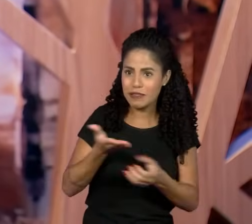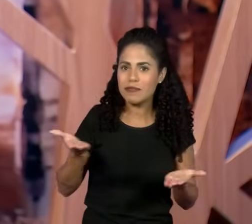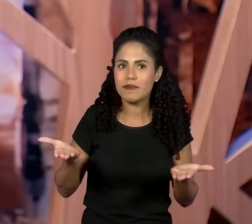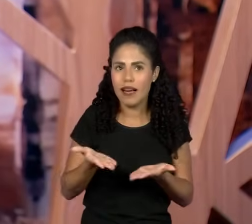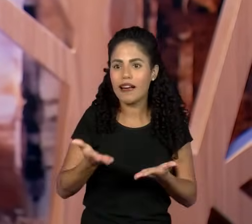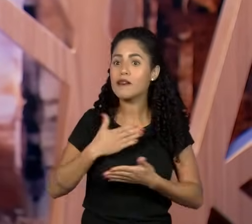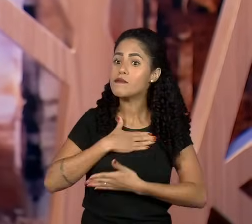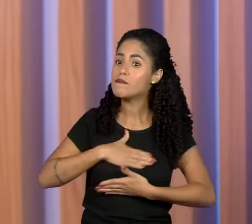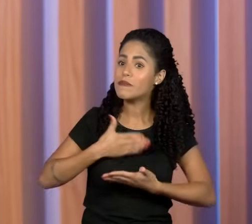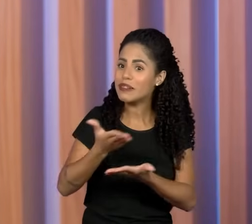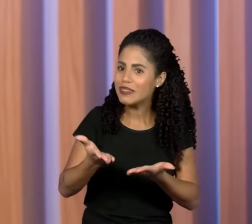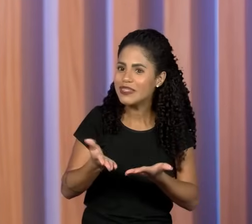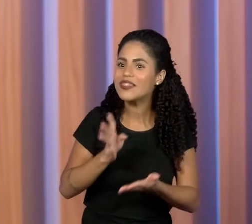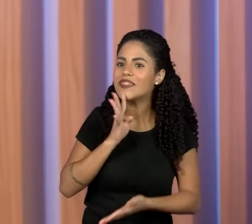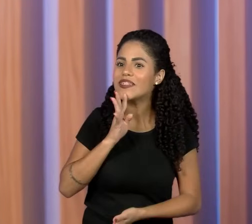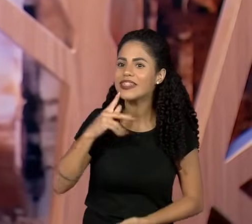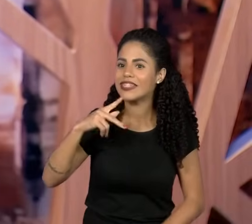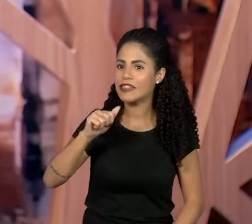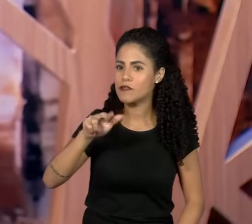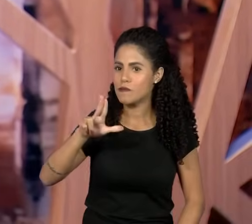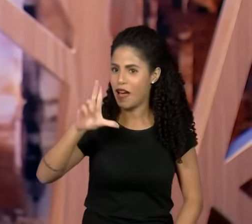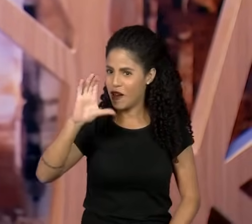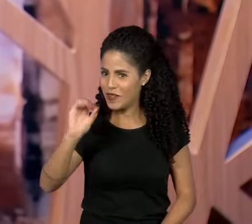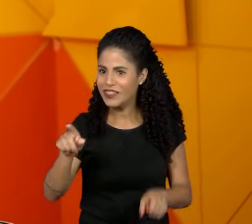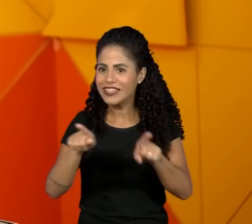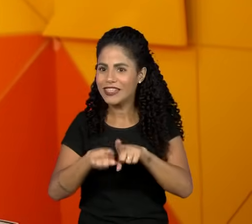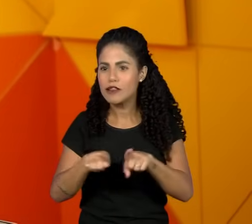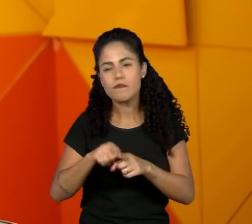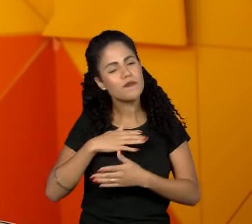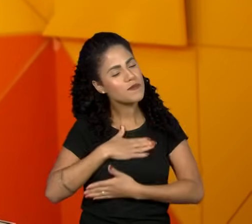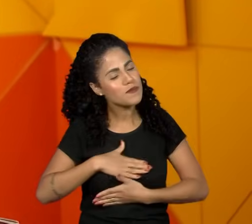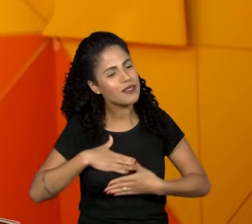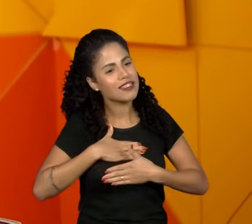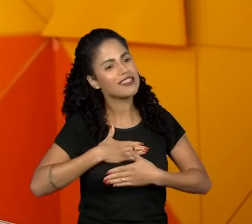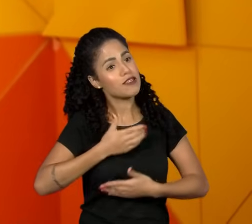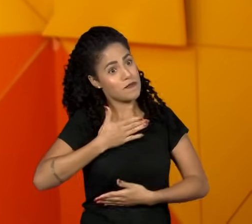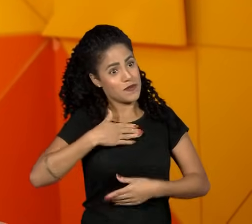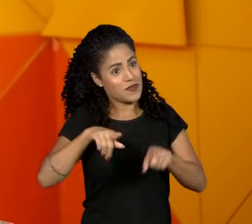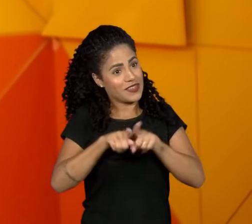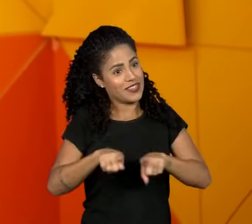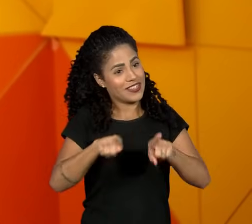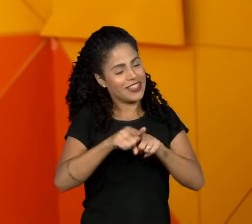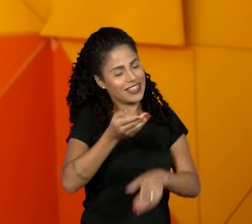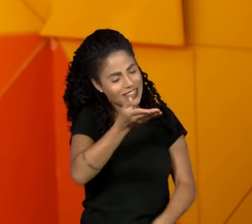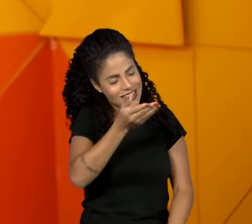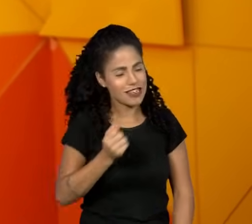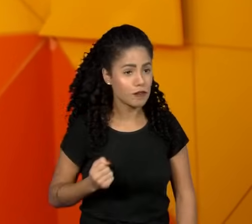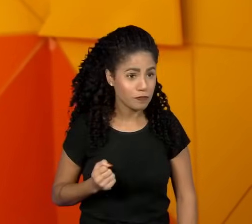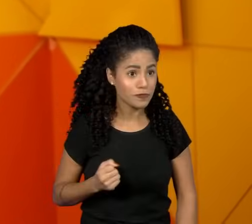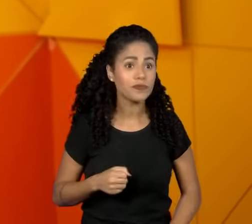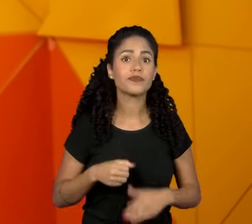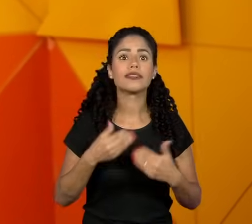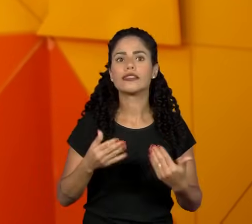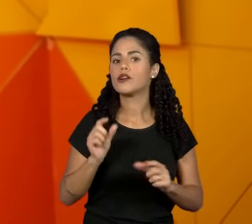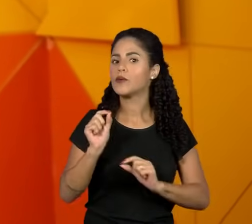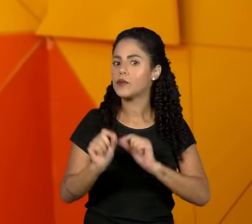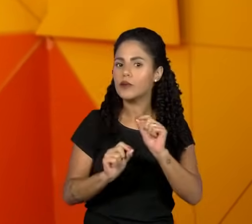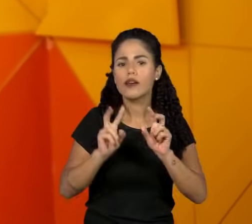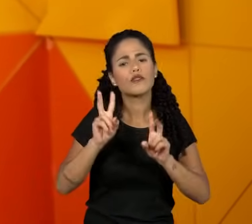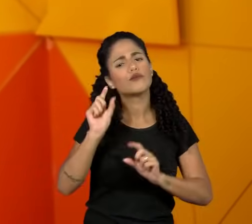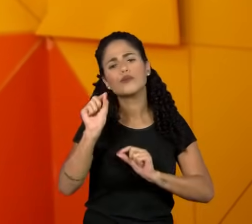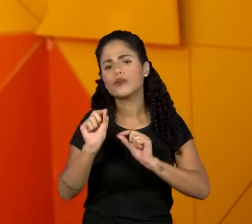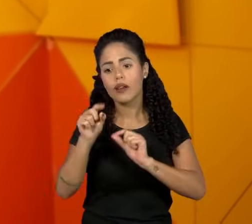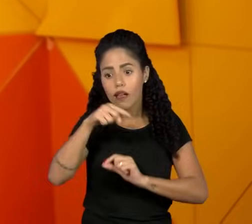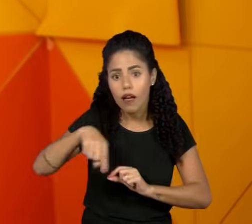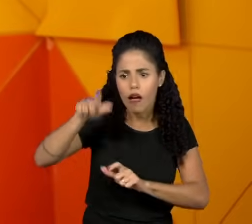prazer em conhecê-lo, Paulo. É uma honra esse convite. O prazer é meu. Bom, gente, não se trata de associar